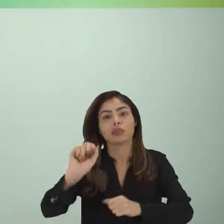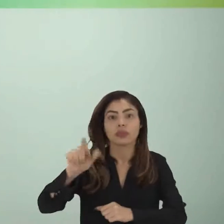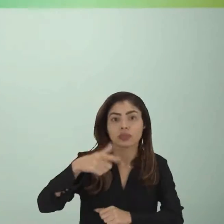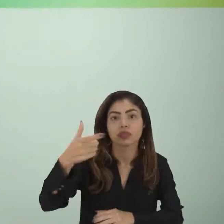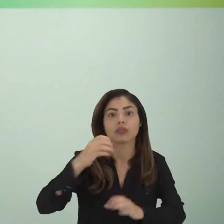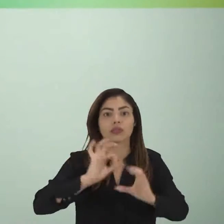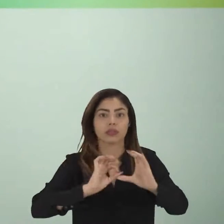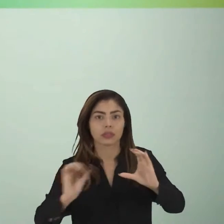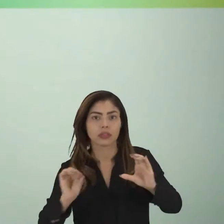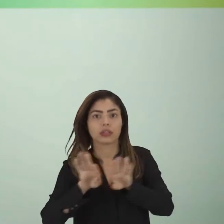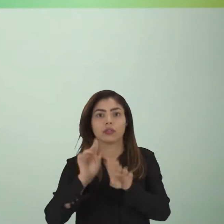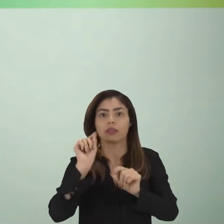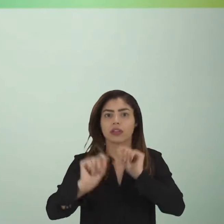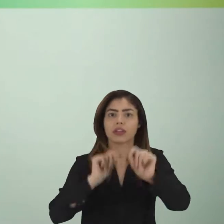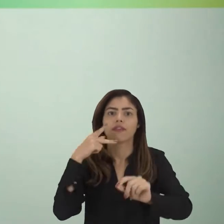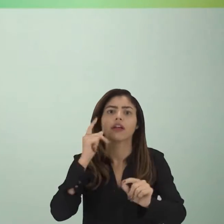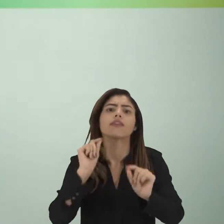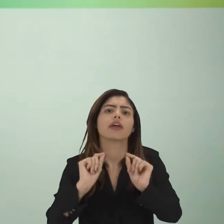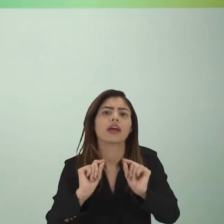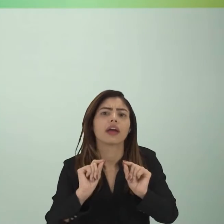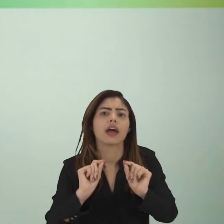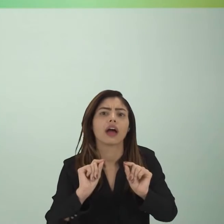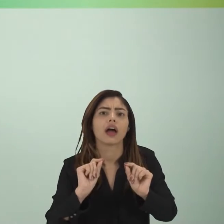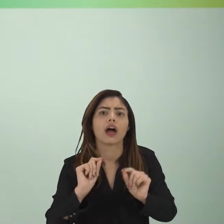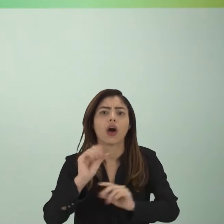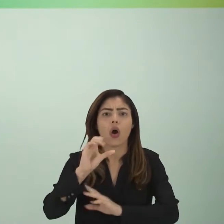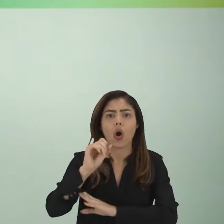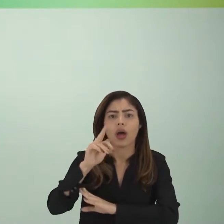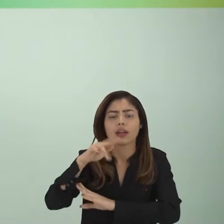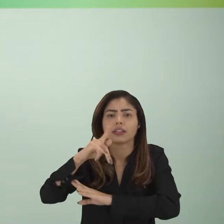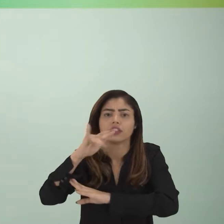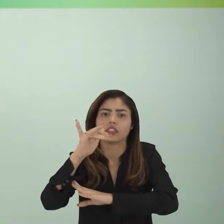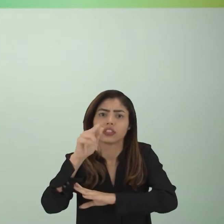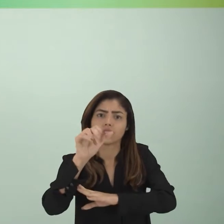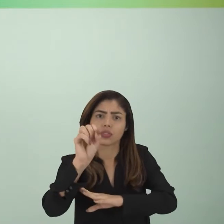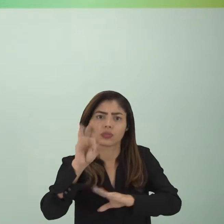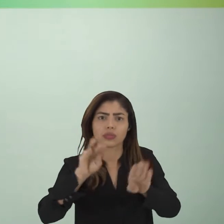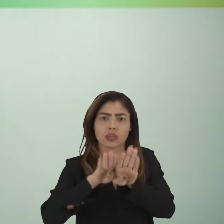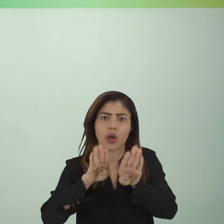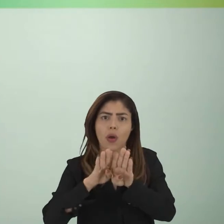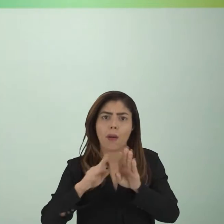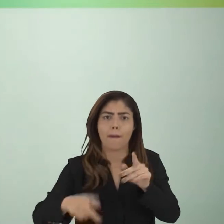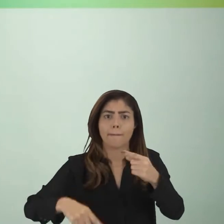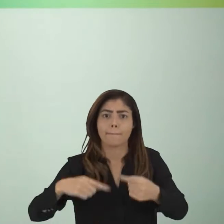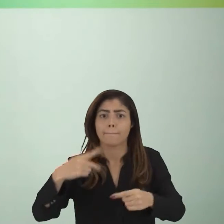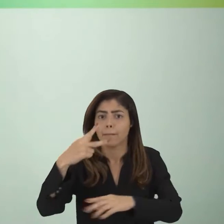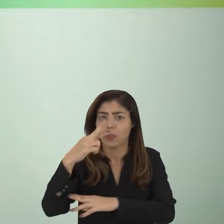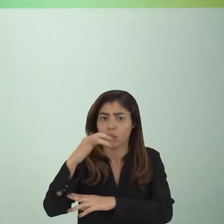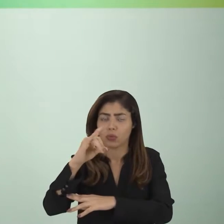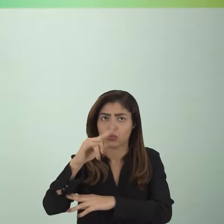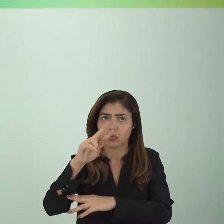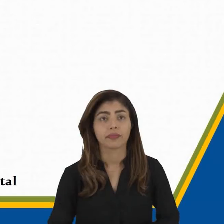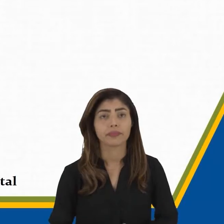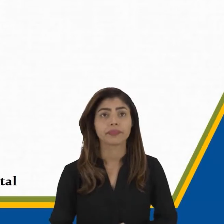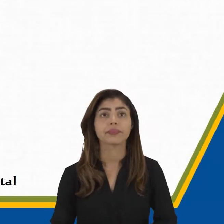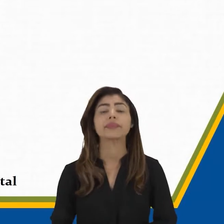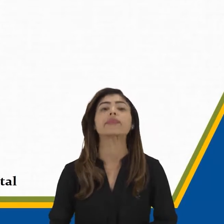organismos, dito que as plantas são os organismos produtores, né, dentro dos nossos